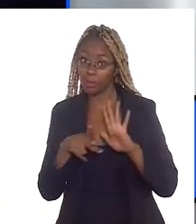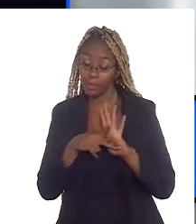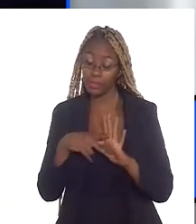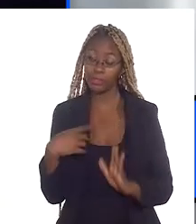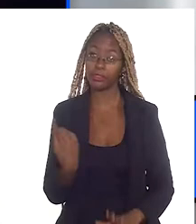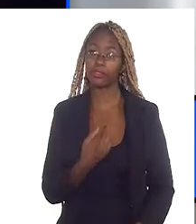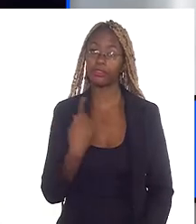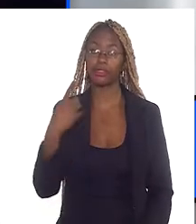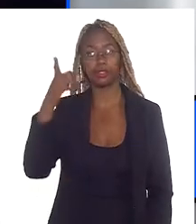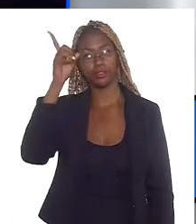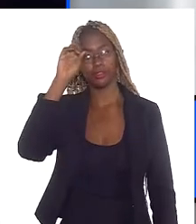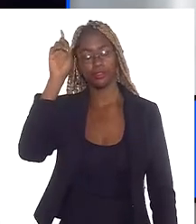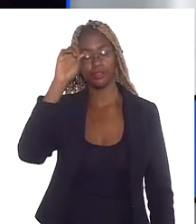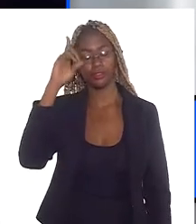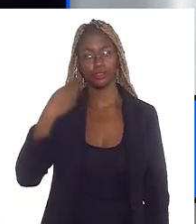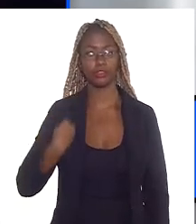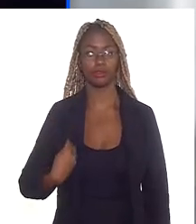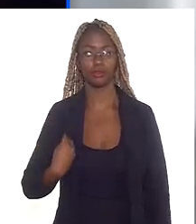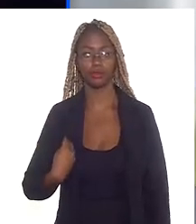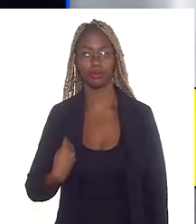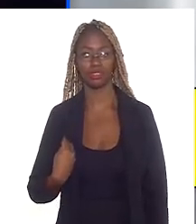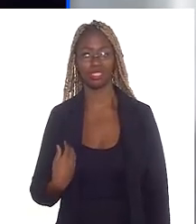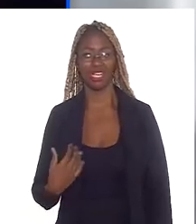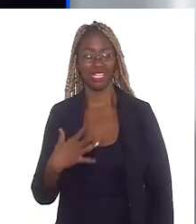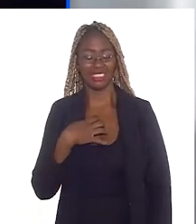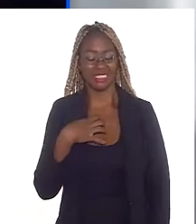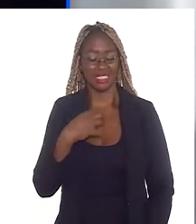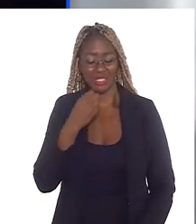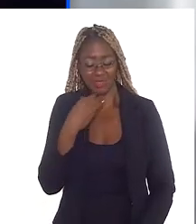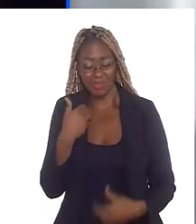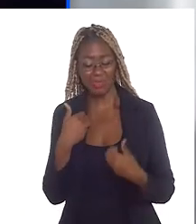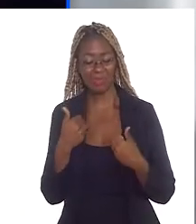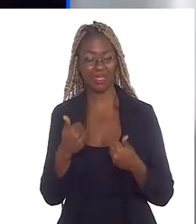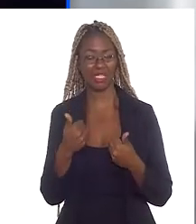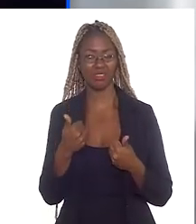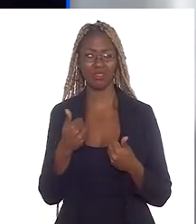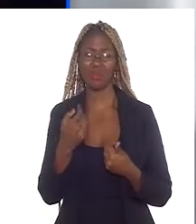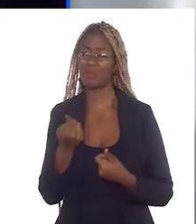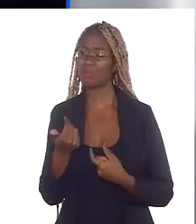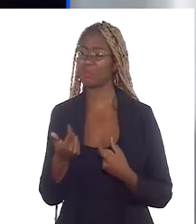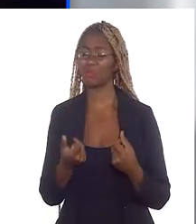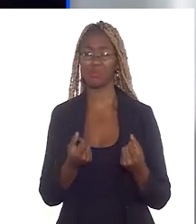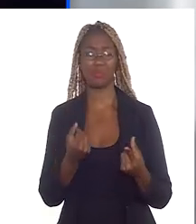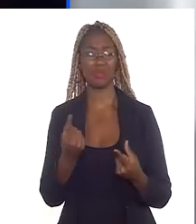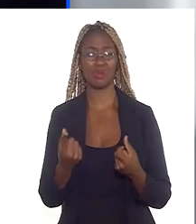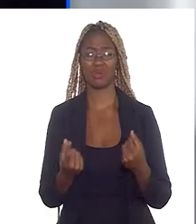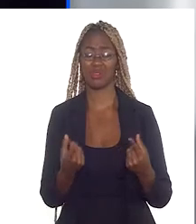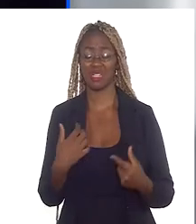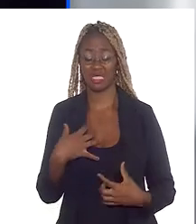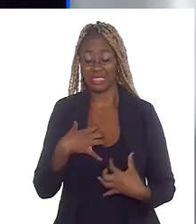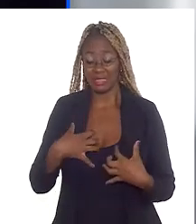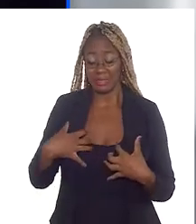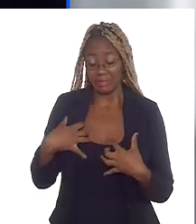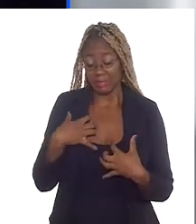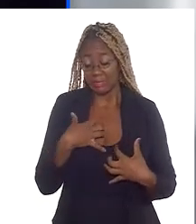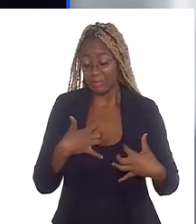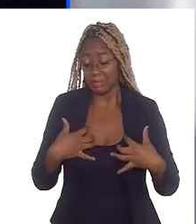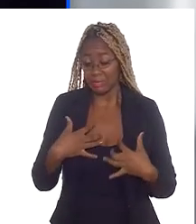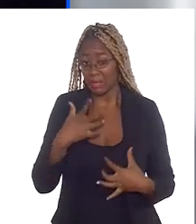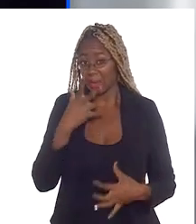nosso dia a dia a sensação de bem-estar passou a ser Rara e as angústias tomaram conta do nosso cotidiano